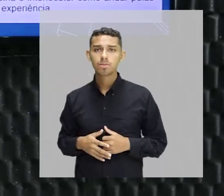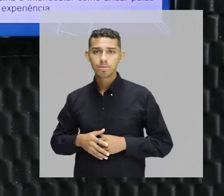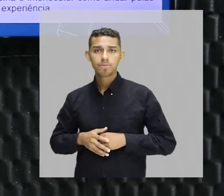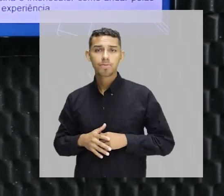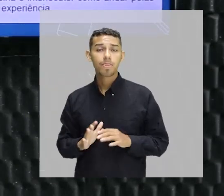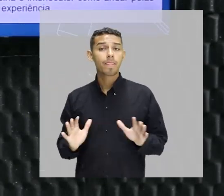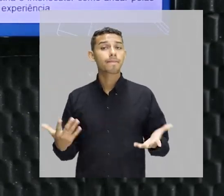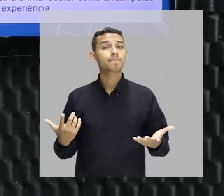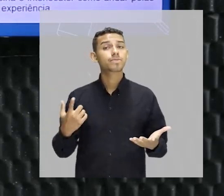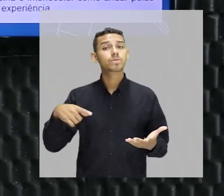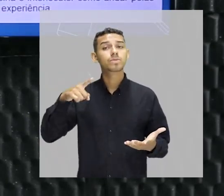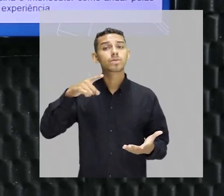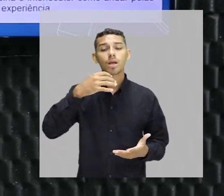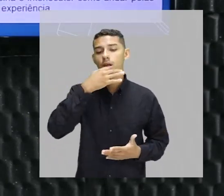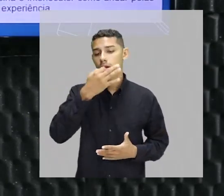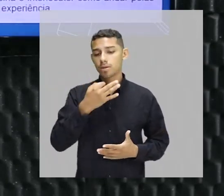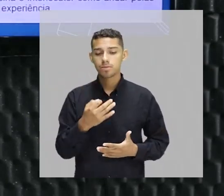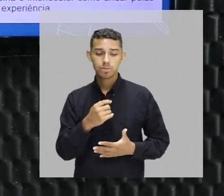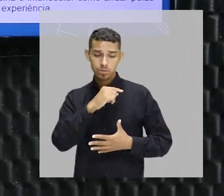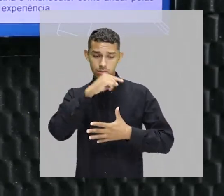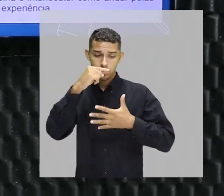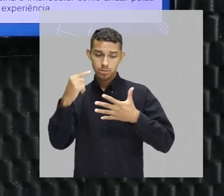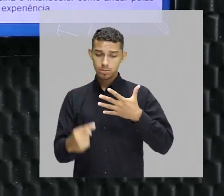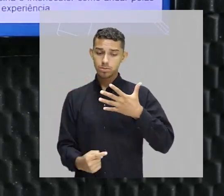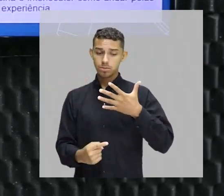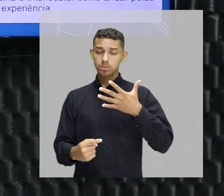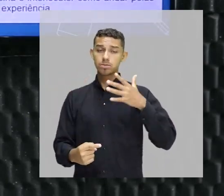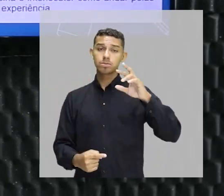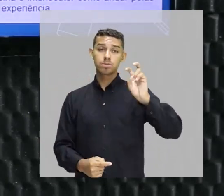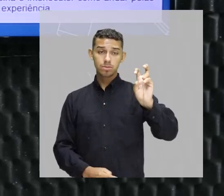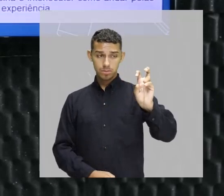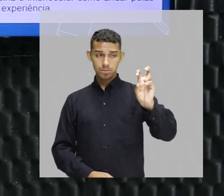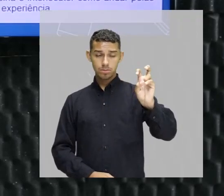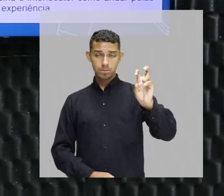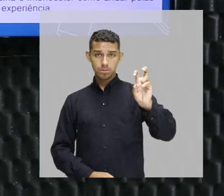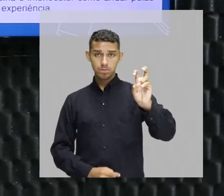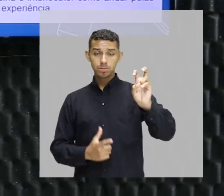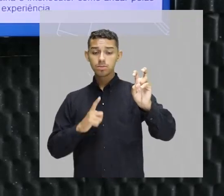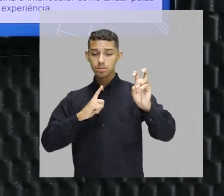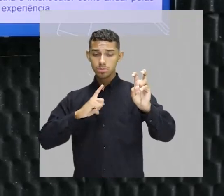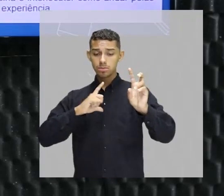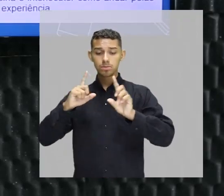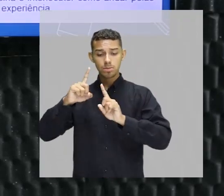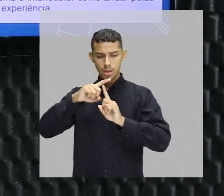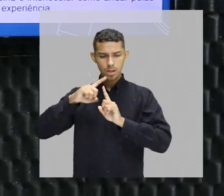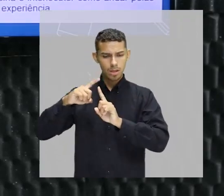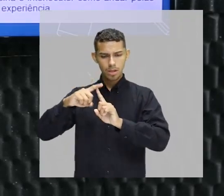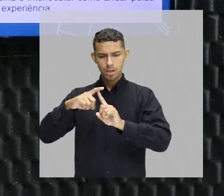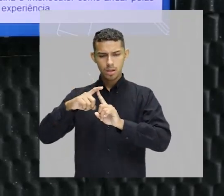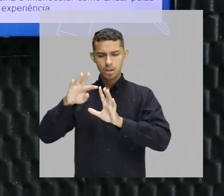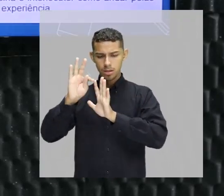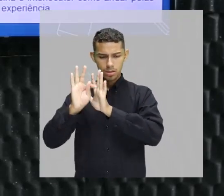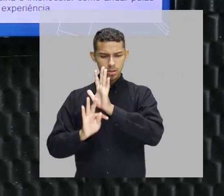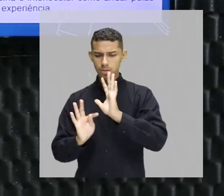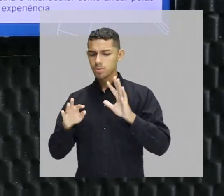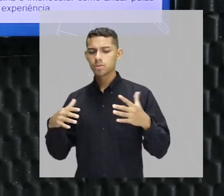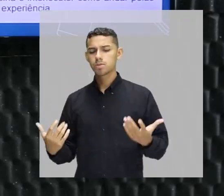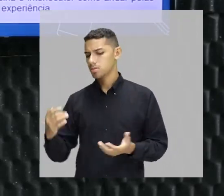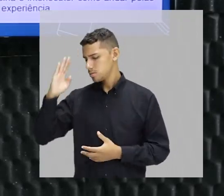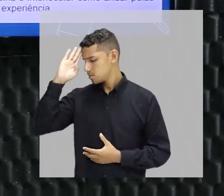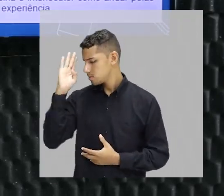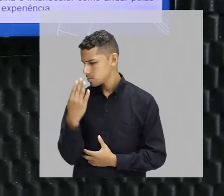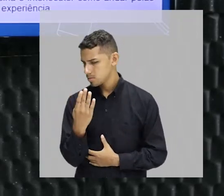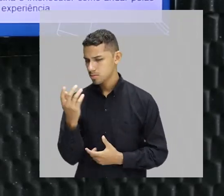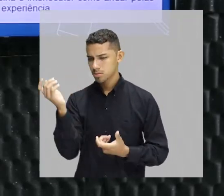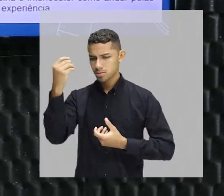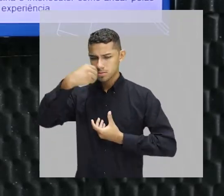E aí? Lembram que nós temos 5 categorias, né? Nós temos 5 tipologias textuais. Quais são as